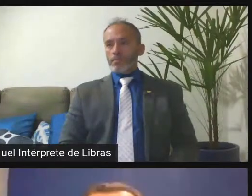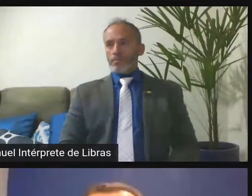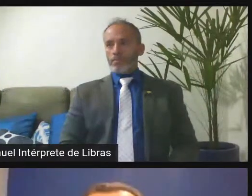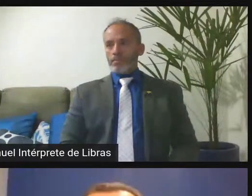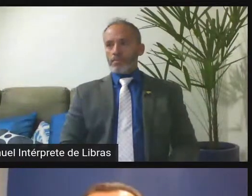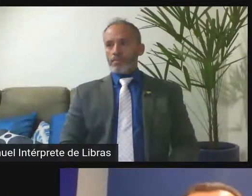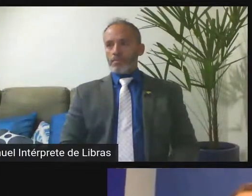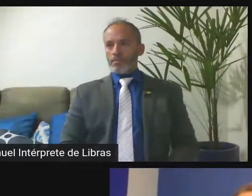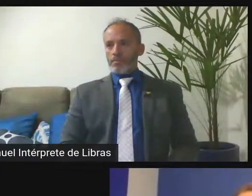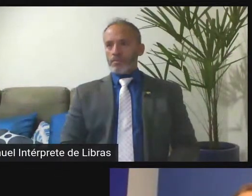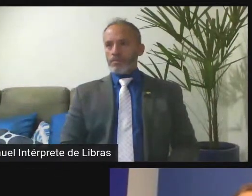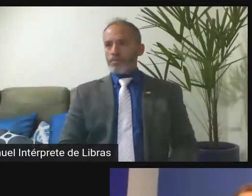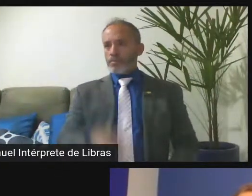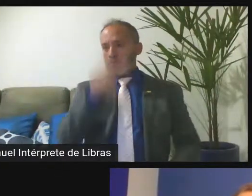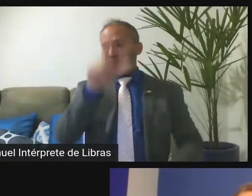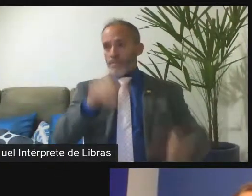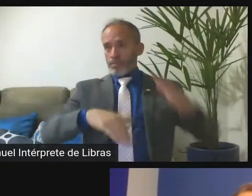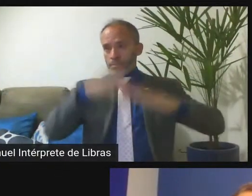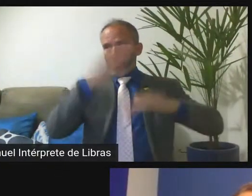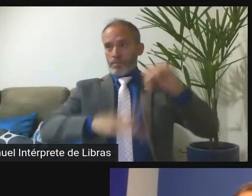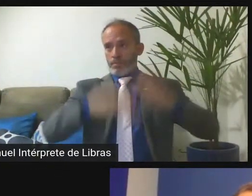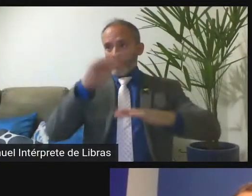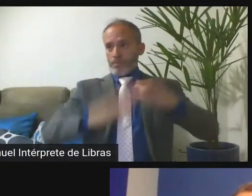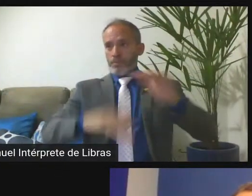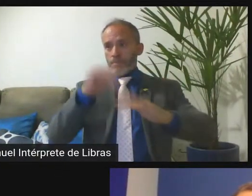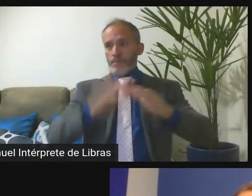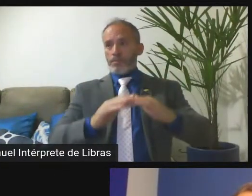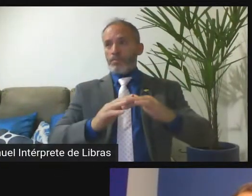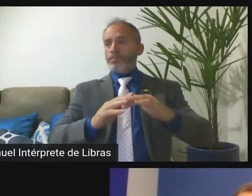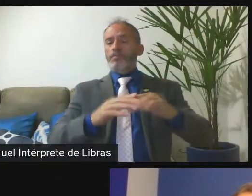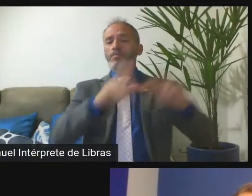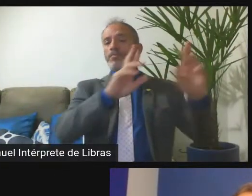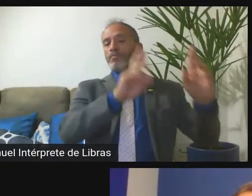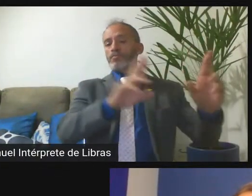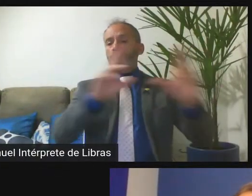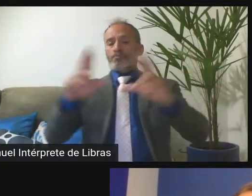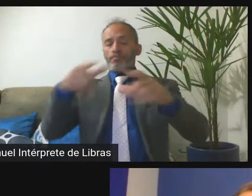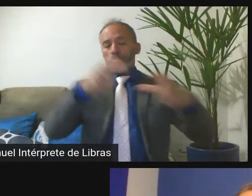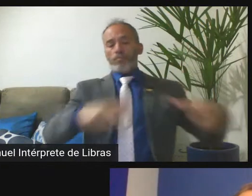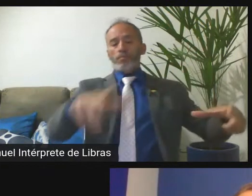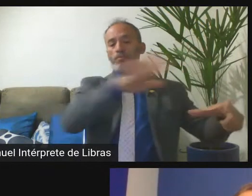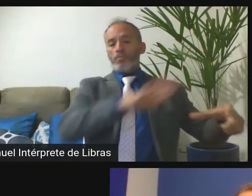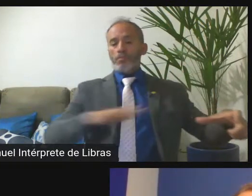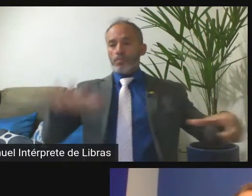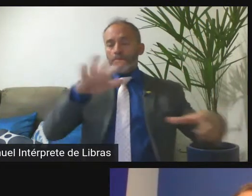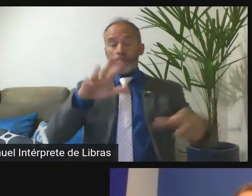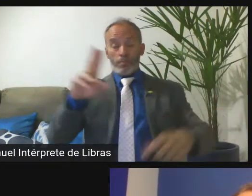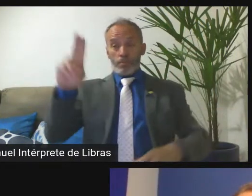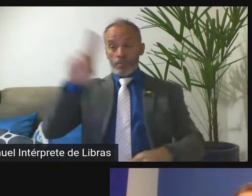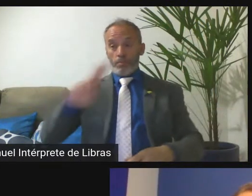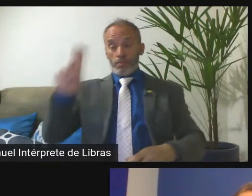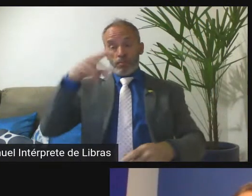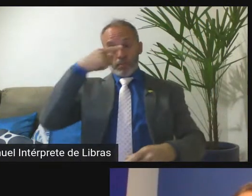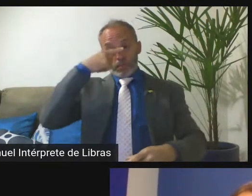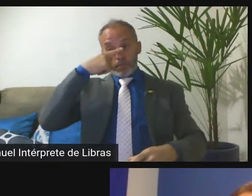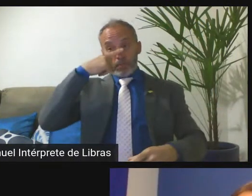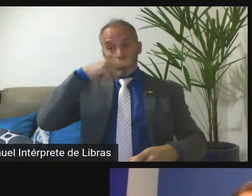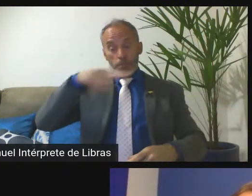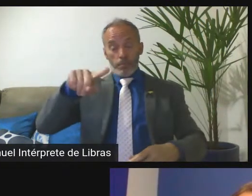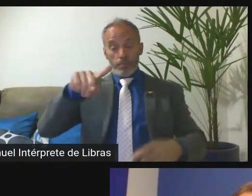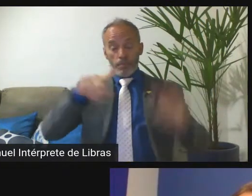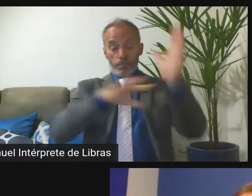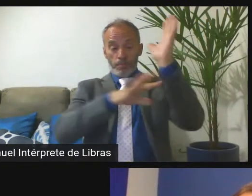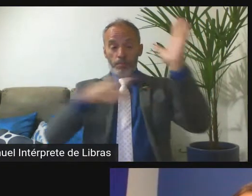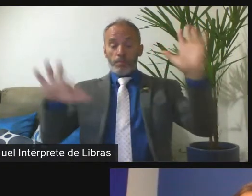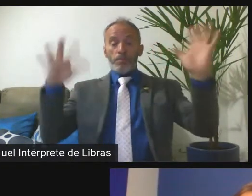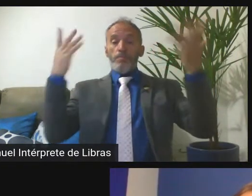Senhoras, tornam-se profissionais em suas respectivas áreas e a Universidade Federal de Lavras os